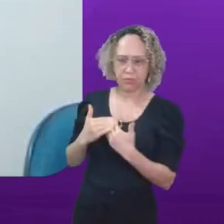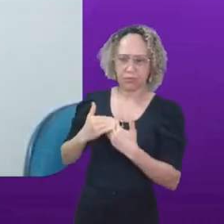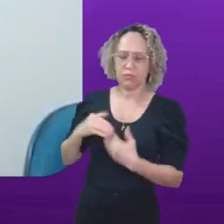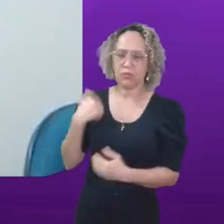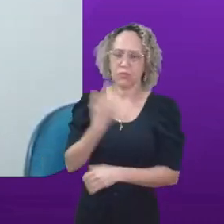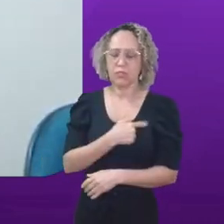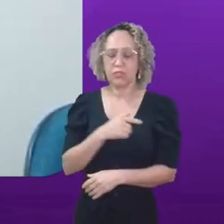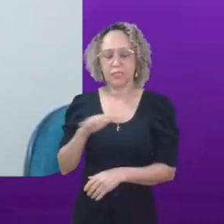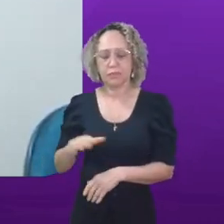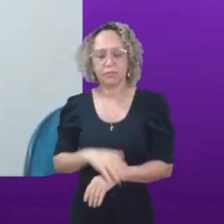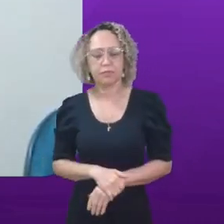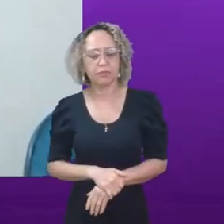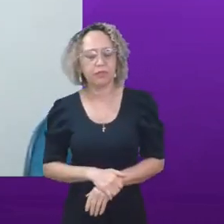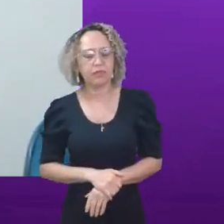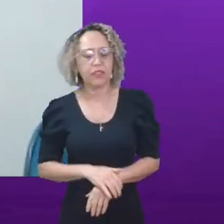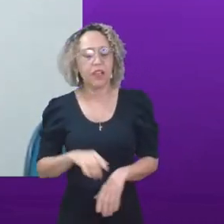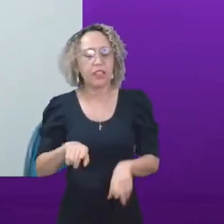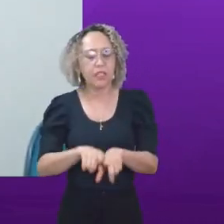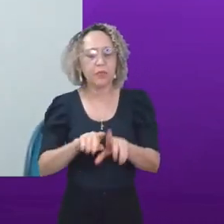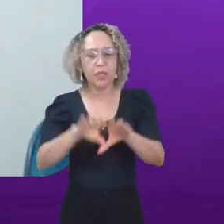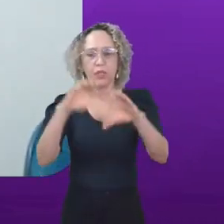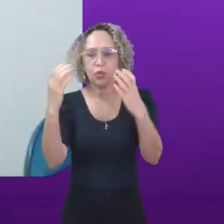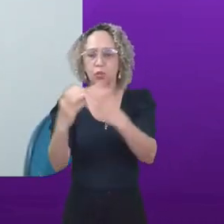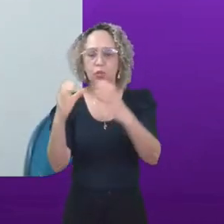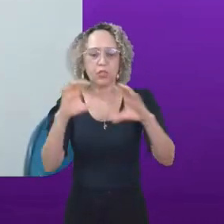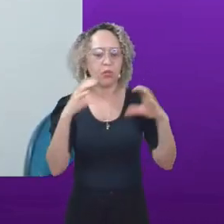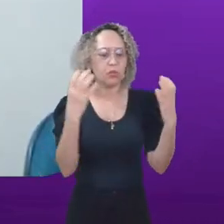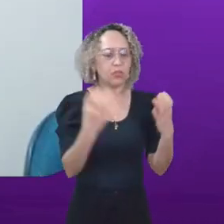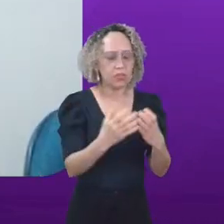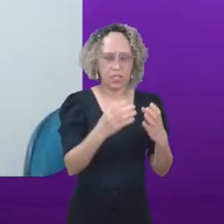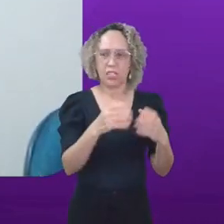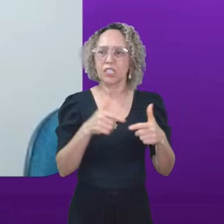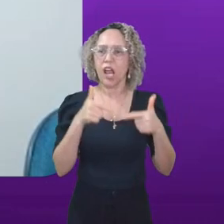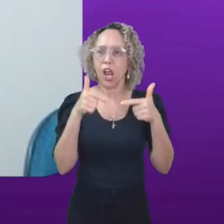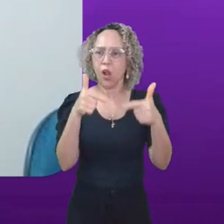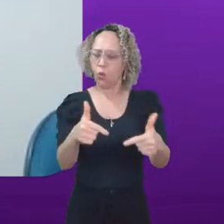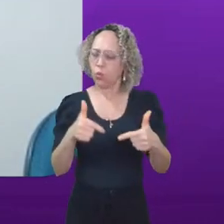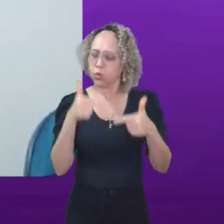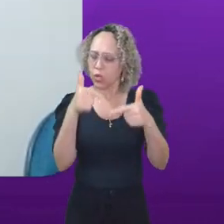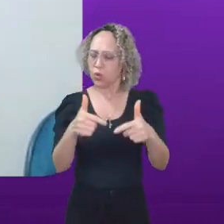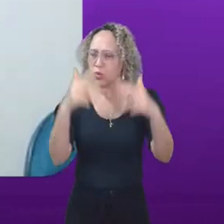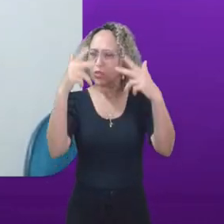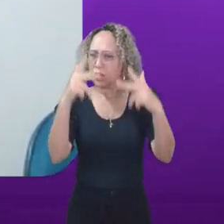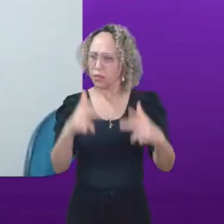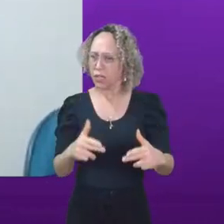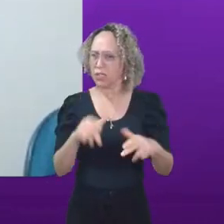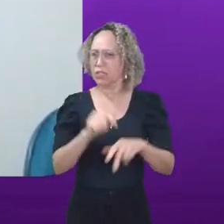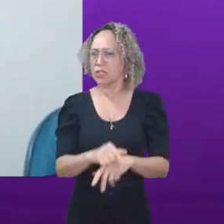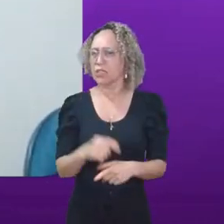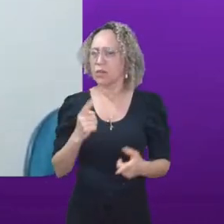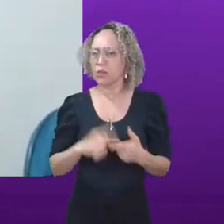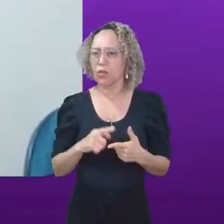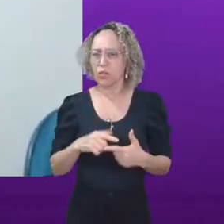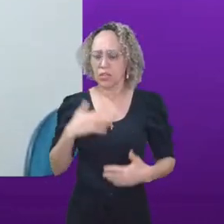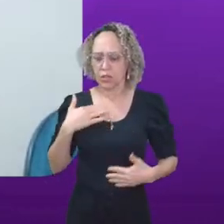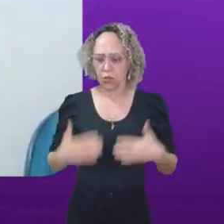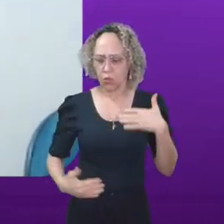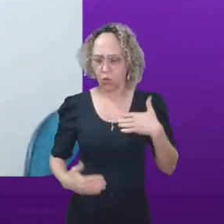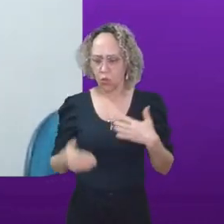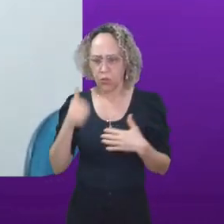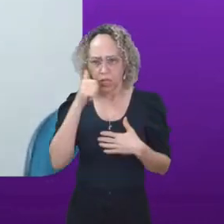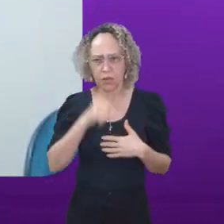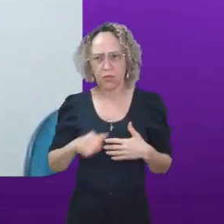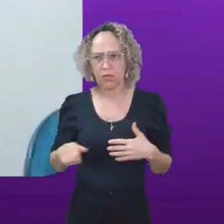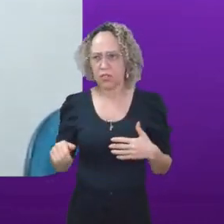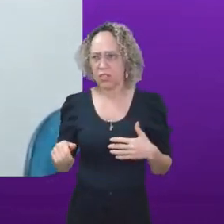lutas também são parecidas. E a gente precisa dar as mãos, unir as nossas forças, porque o corpo da mulher é um corpo político, né? O